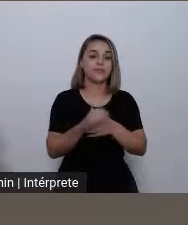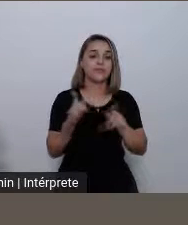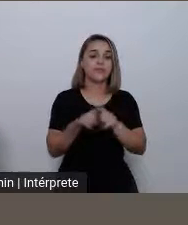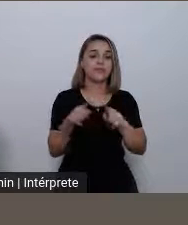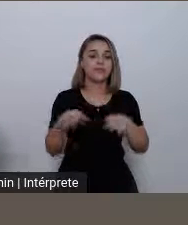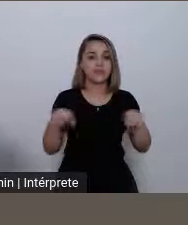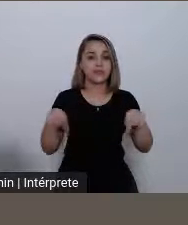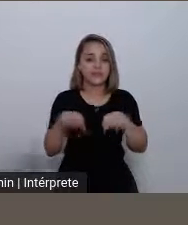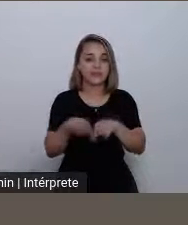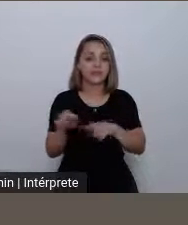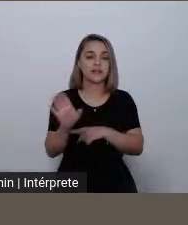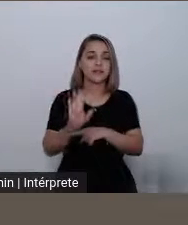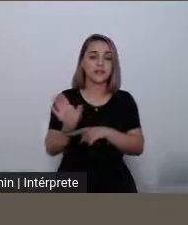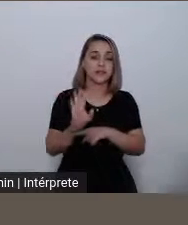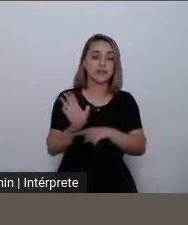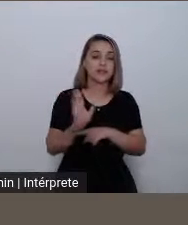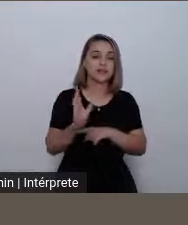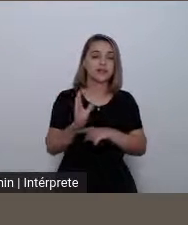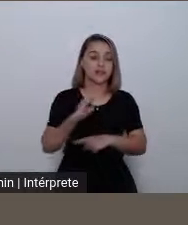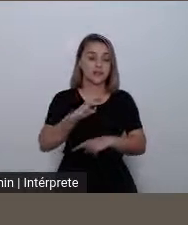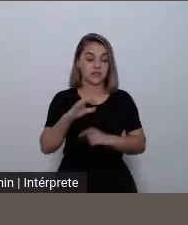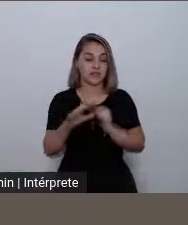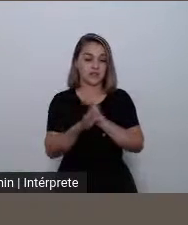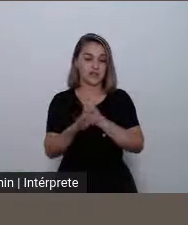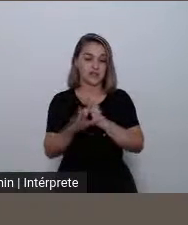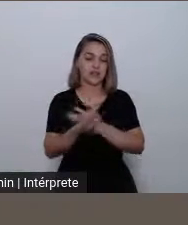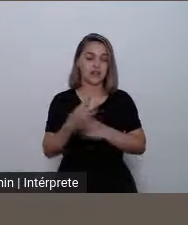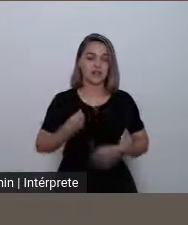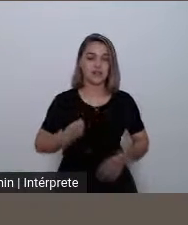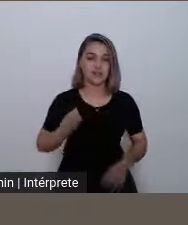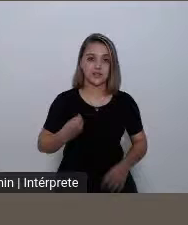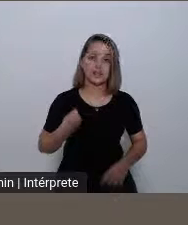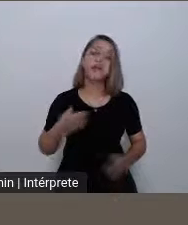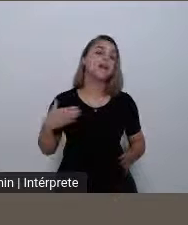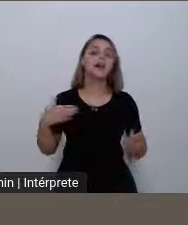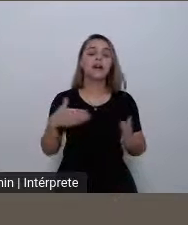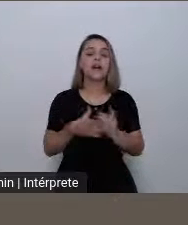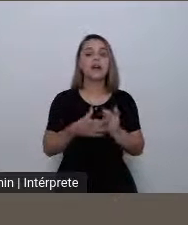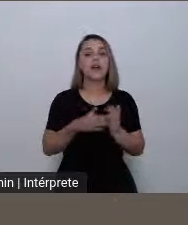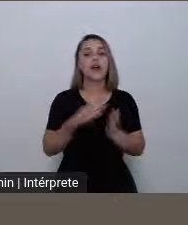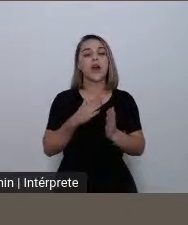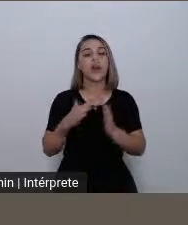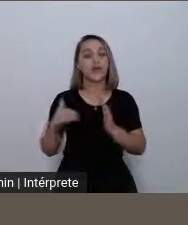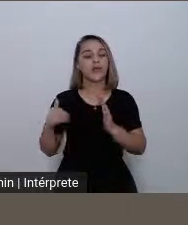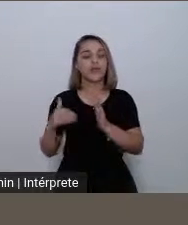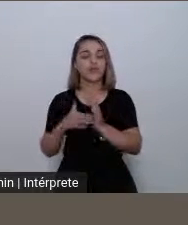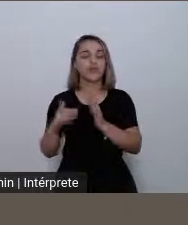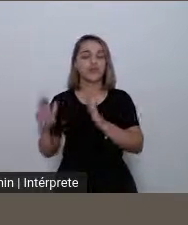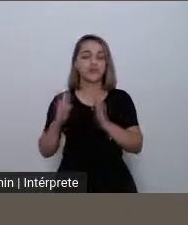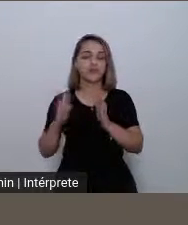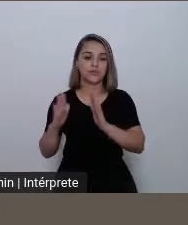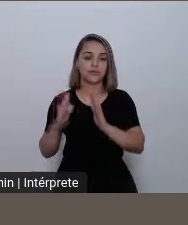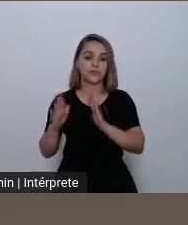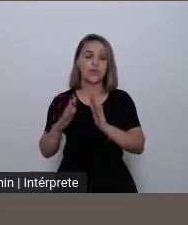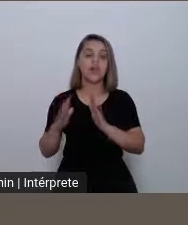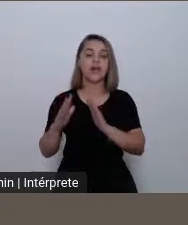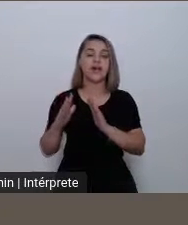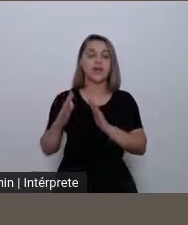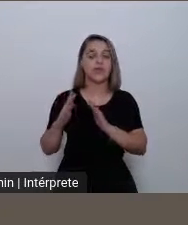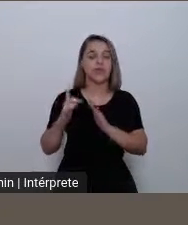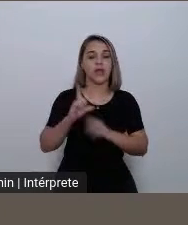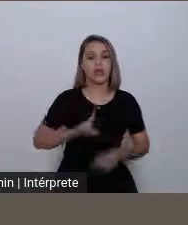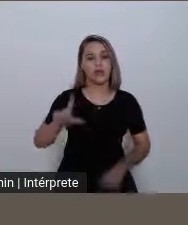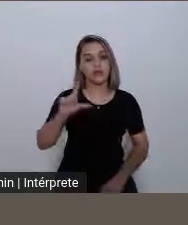da cidade que existiam, até a última etapa, por assim dizer, da obra literária do Oswald, já nos